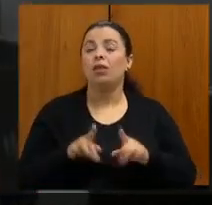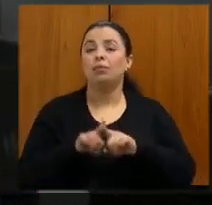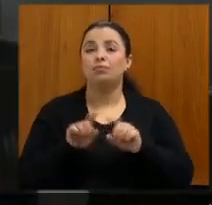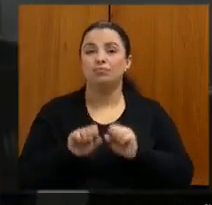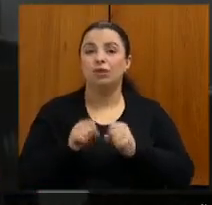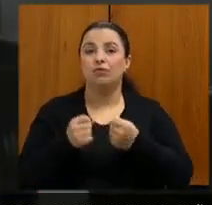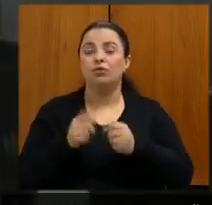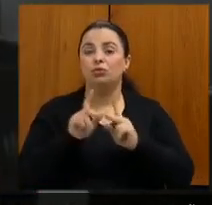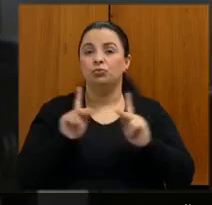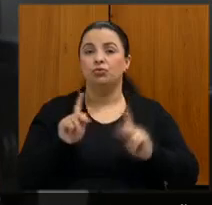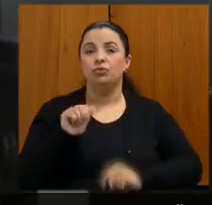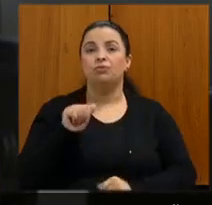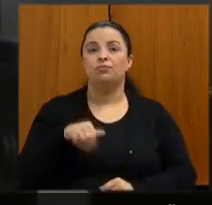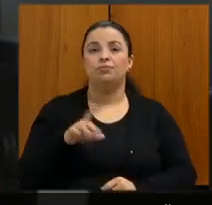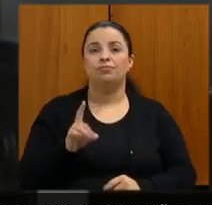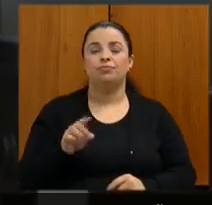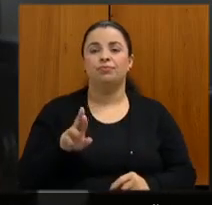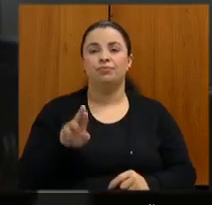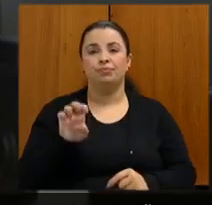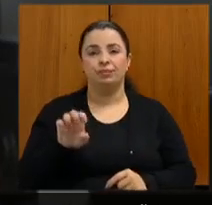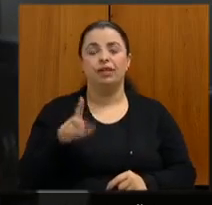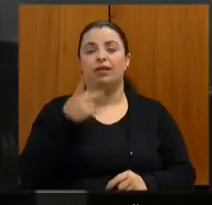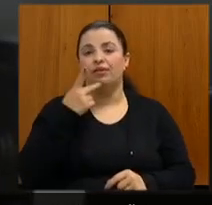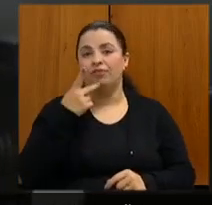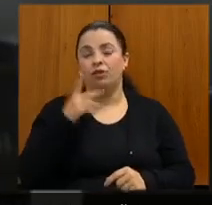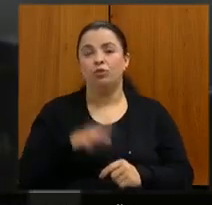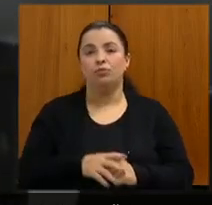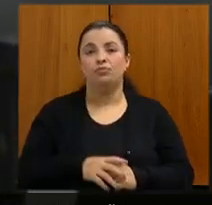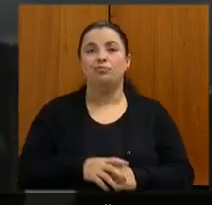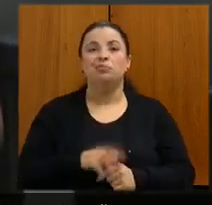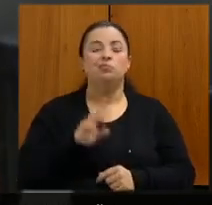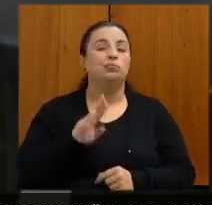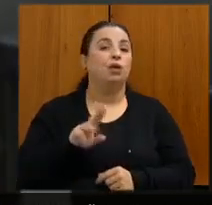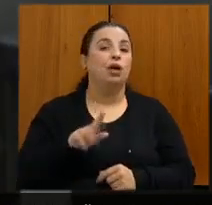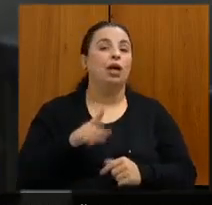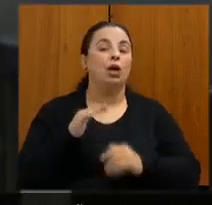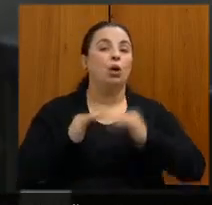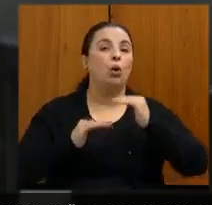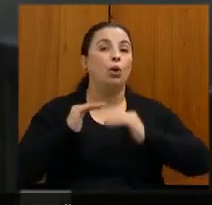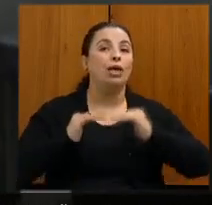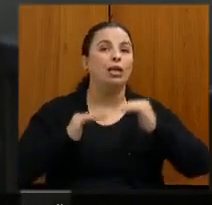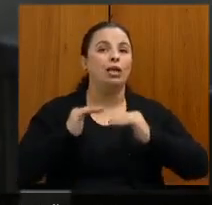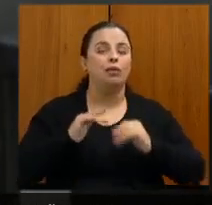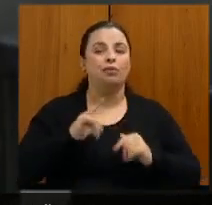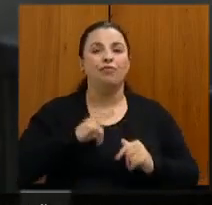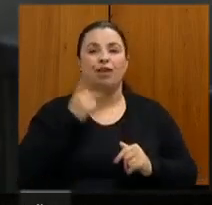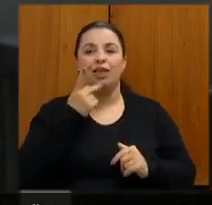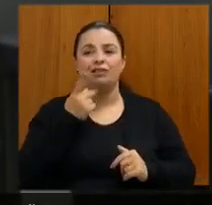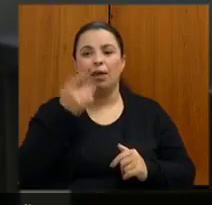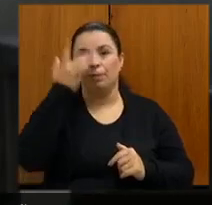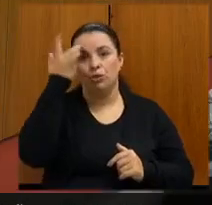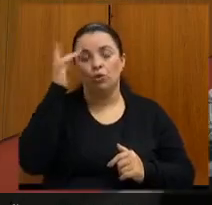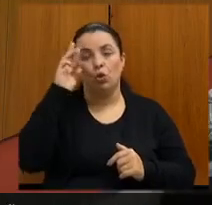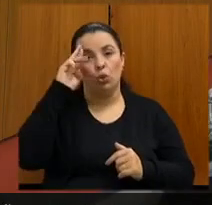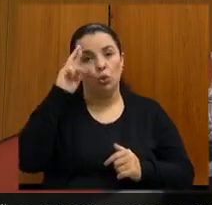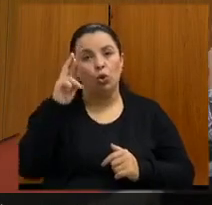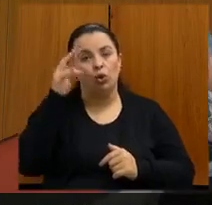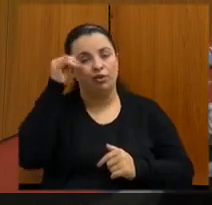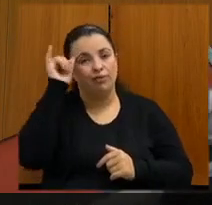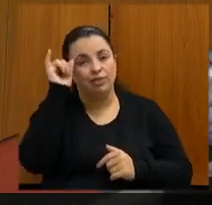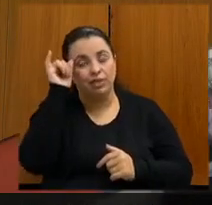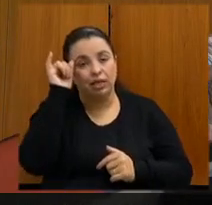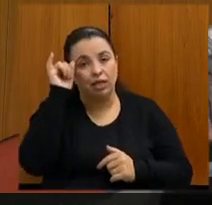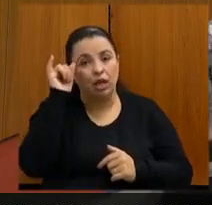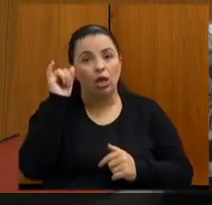né não é equilíbrio né entre coloca um o Pixel do dono da fazenda com alguém está sendo ameaçado